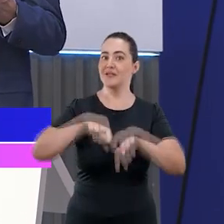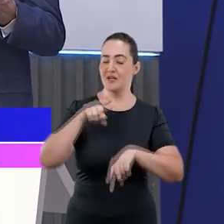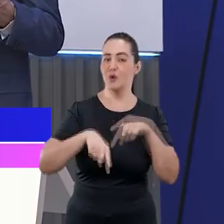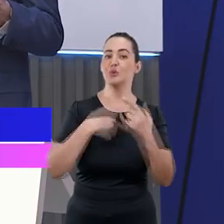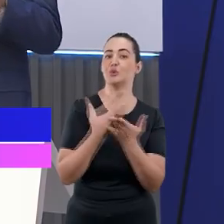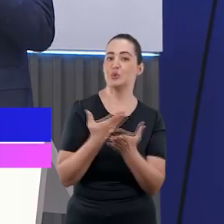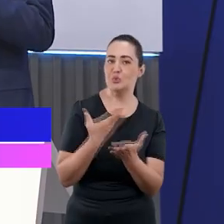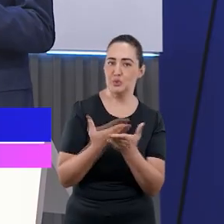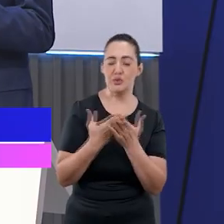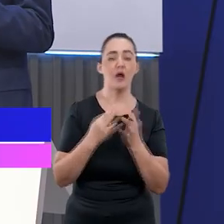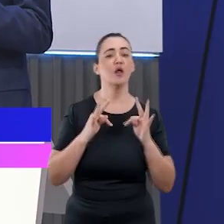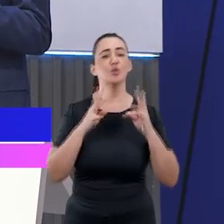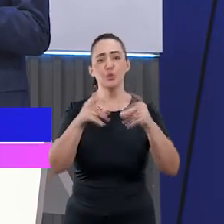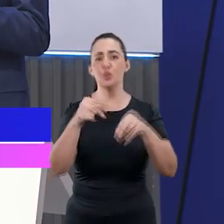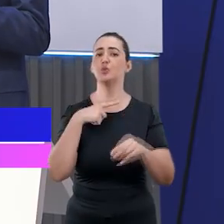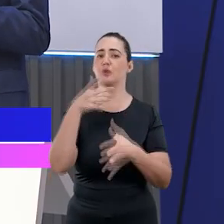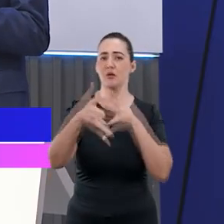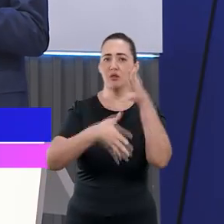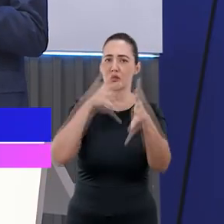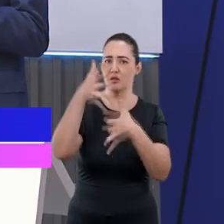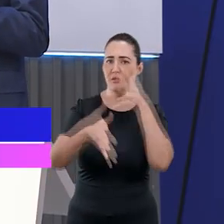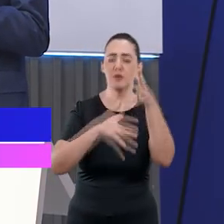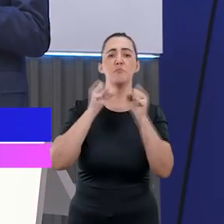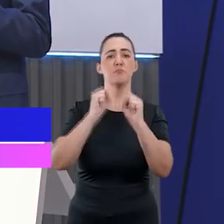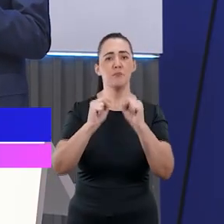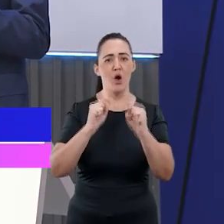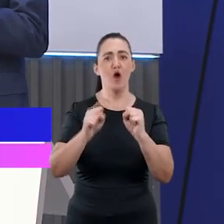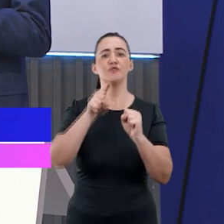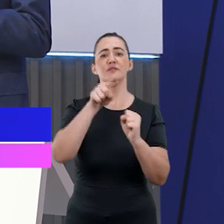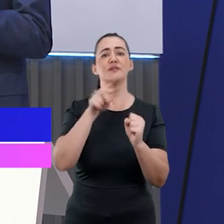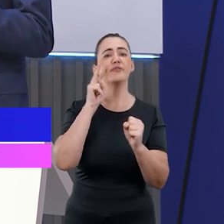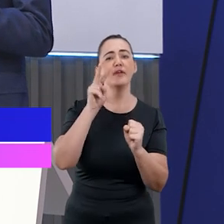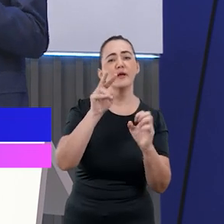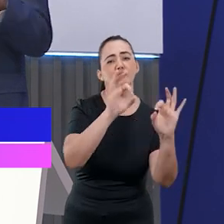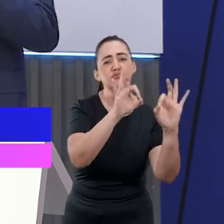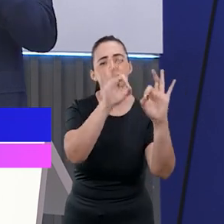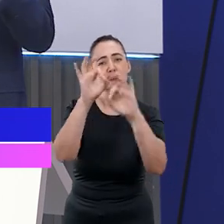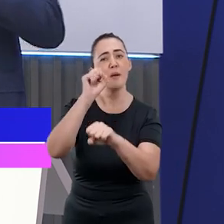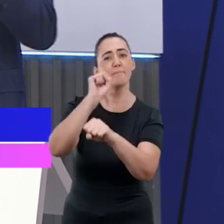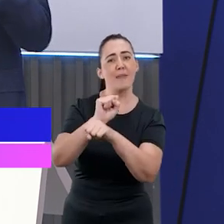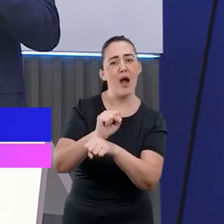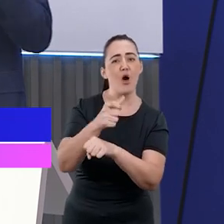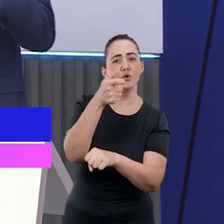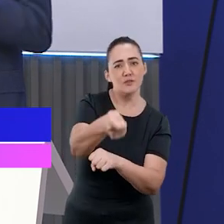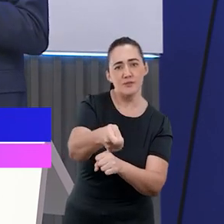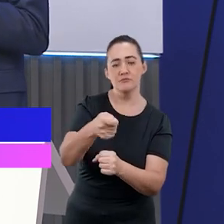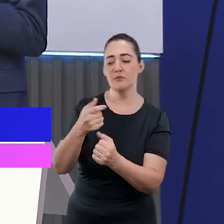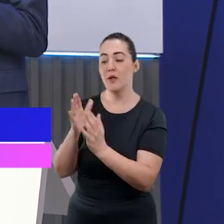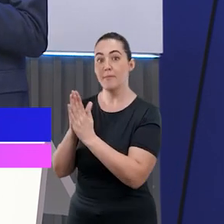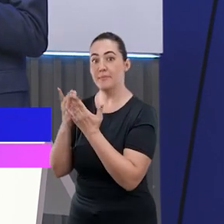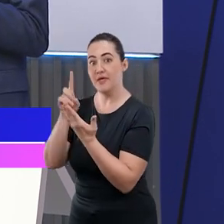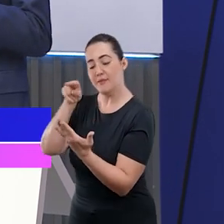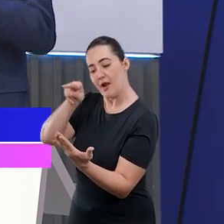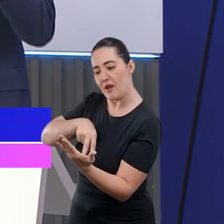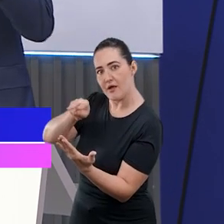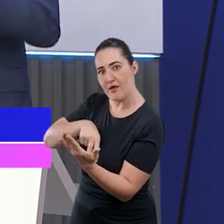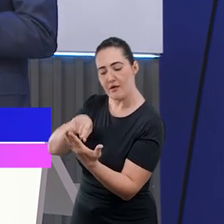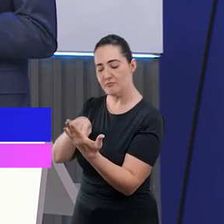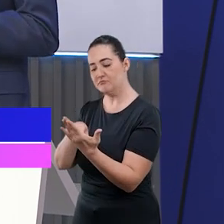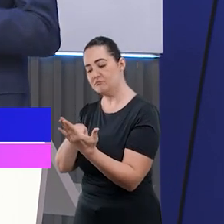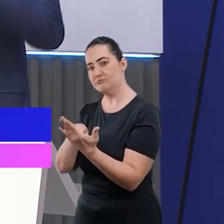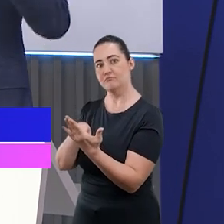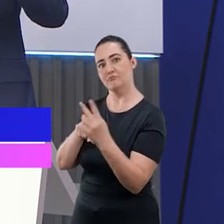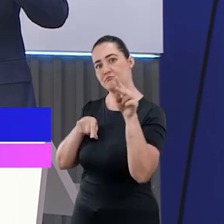para você assistir muitas vezes anotando os textos bíblicos, buscando entender e compreender ainda mais, porque